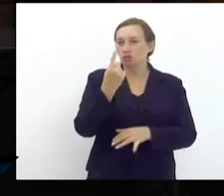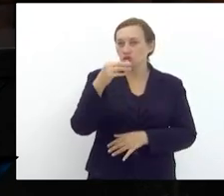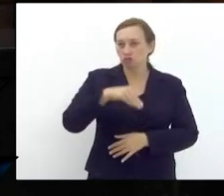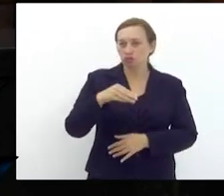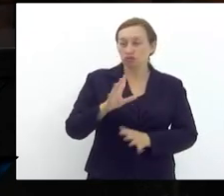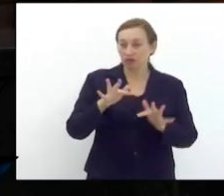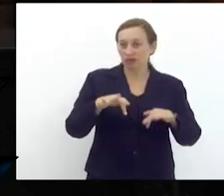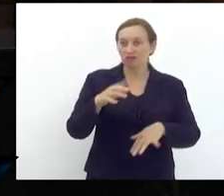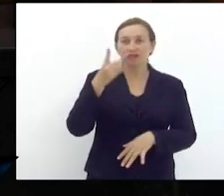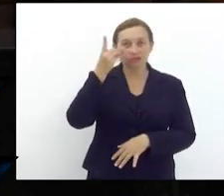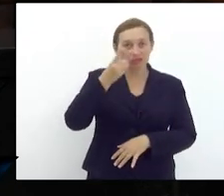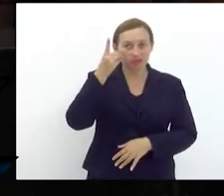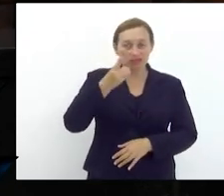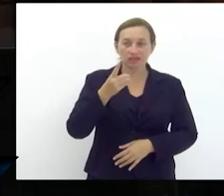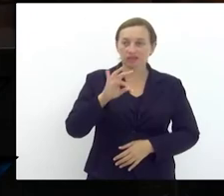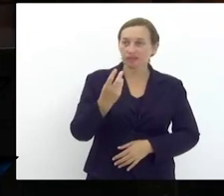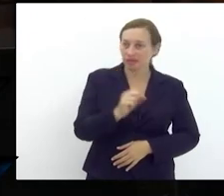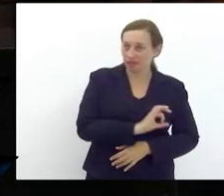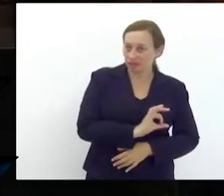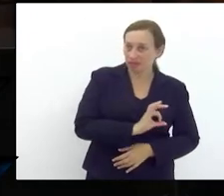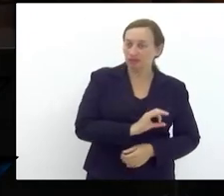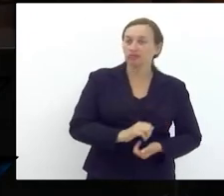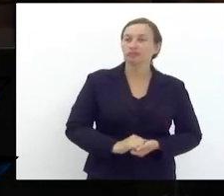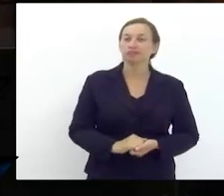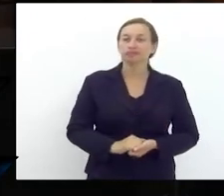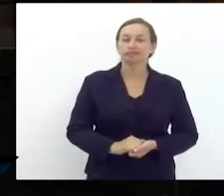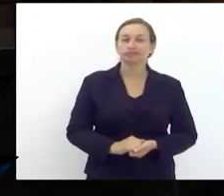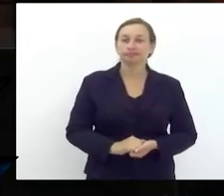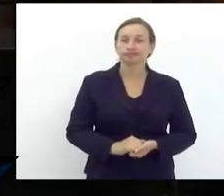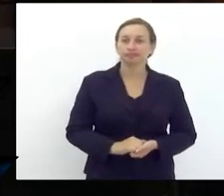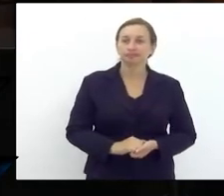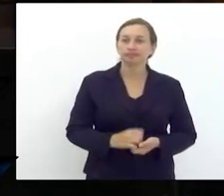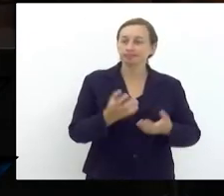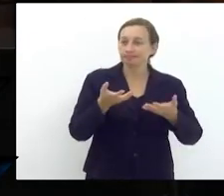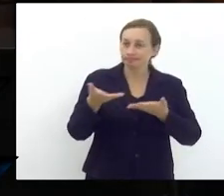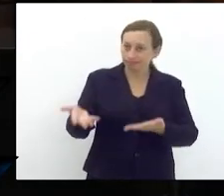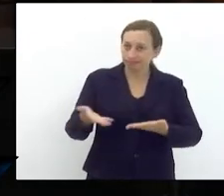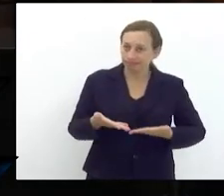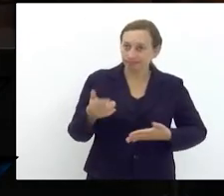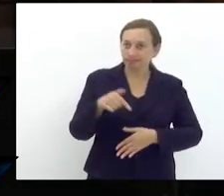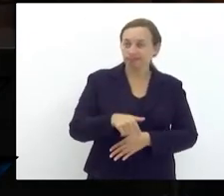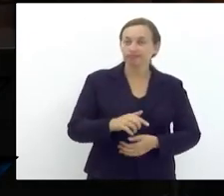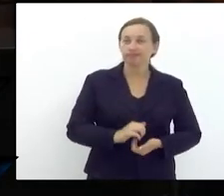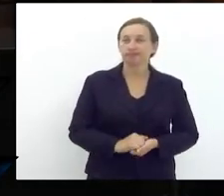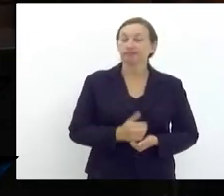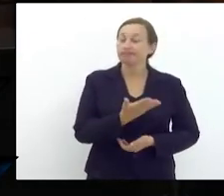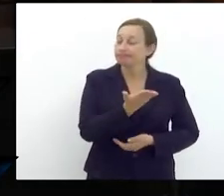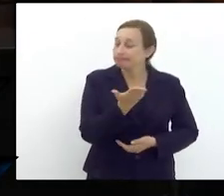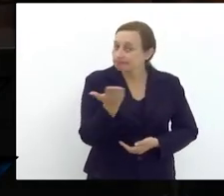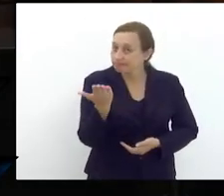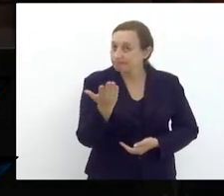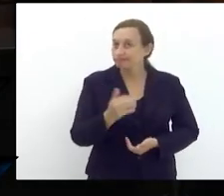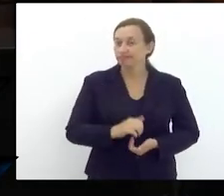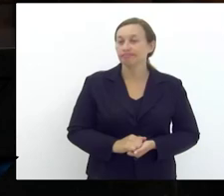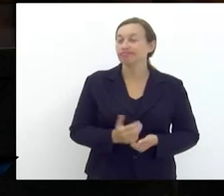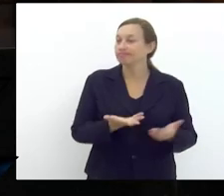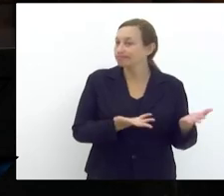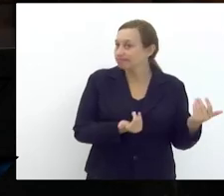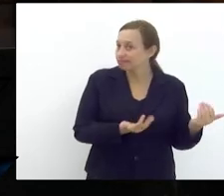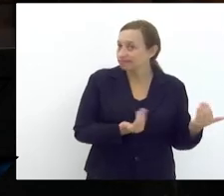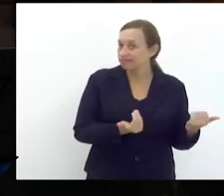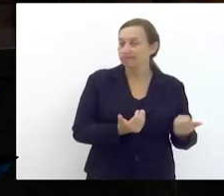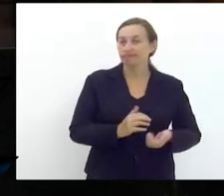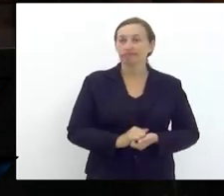deputada Marta Rocha eu queria fazer um convite aqui para você que é jovem